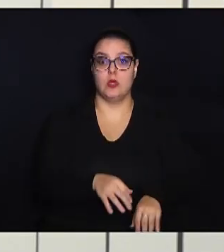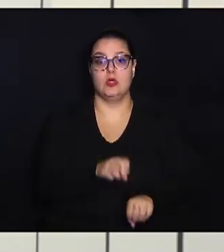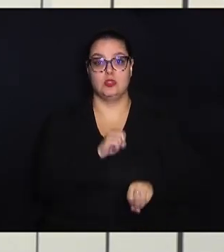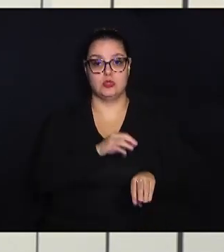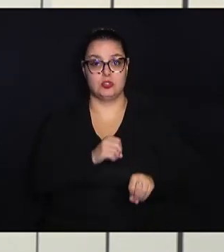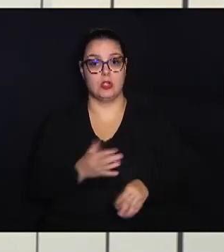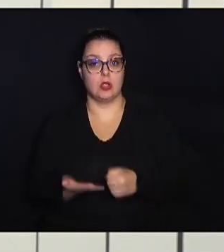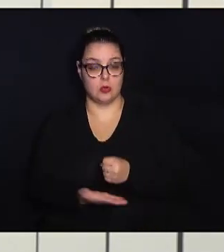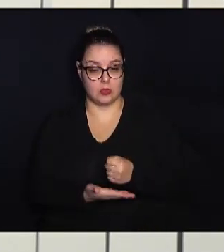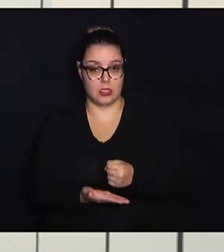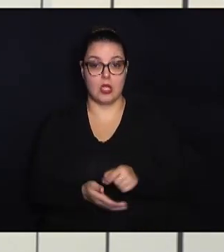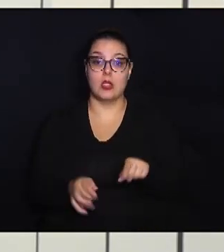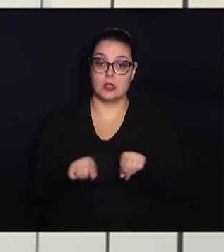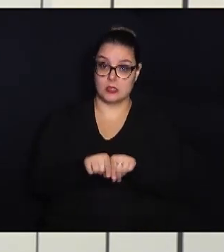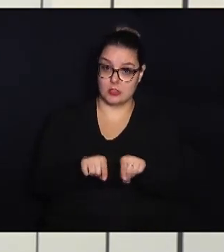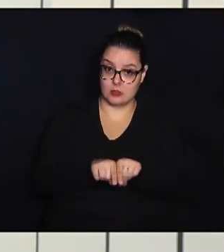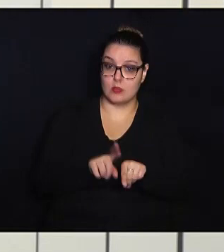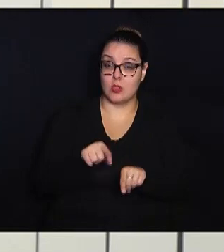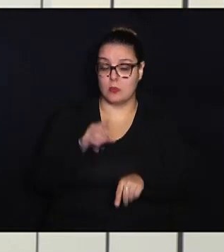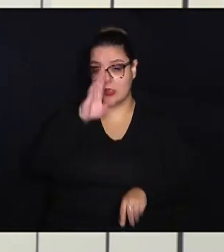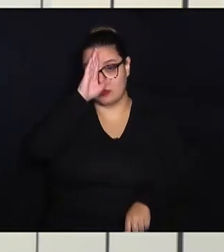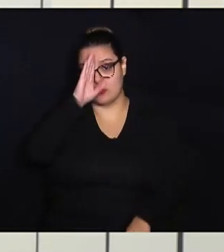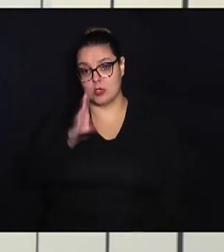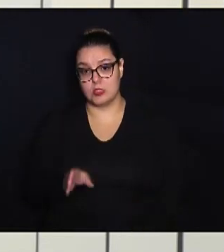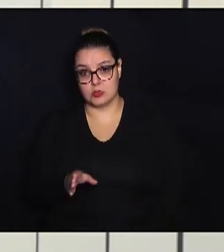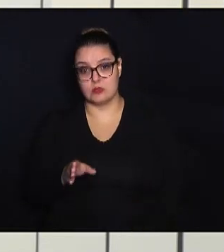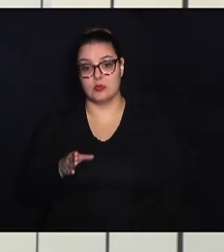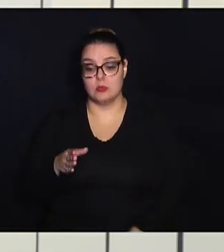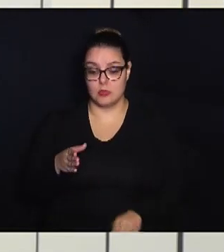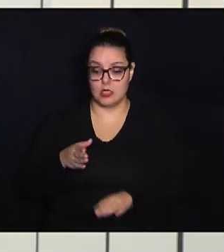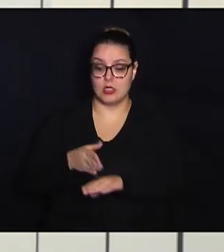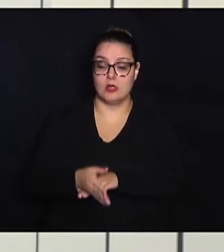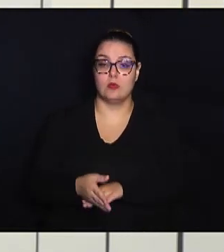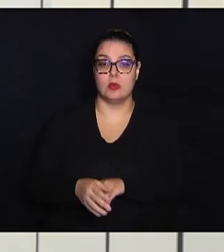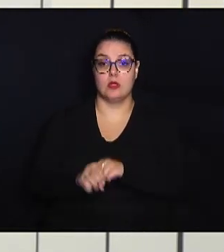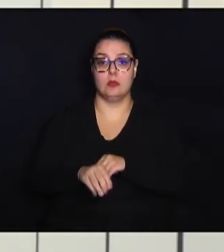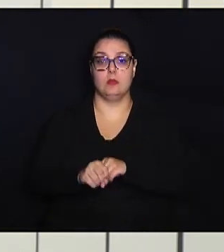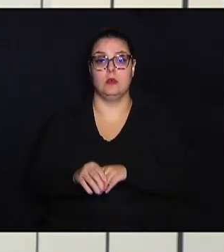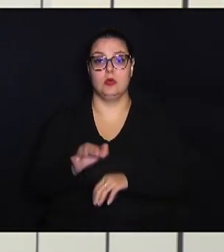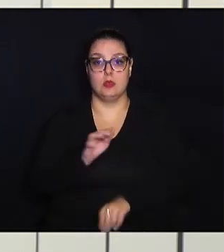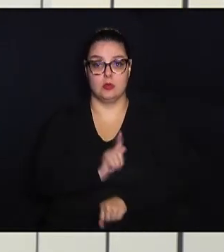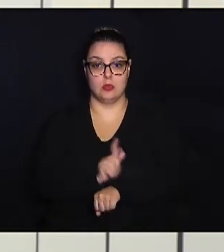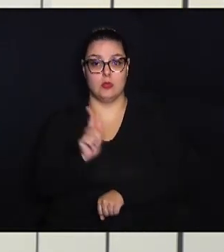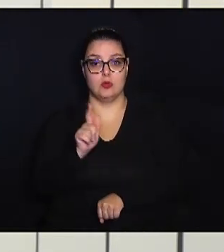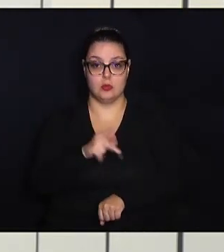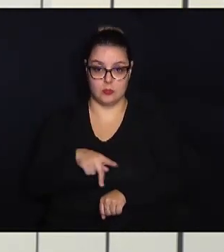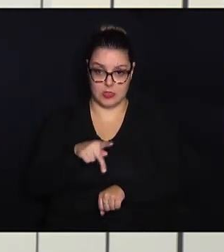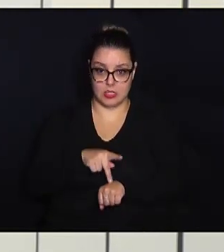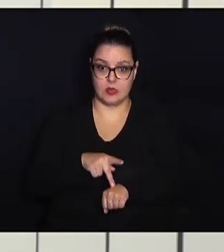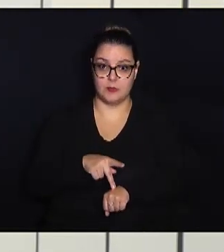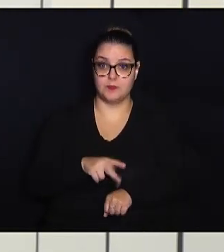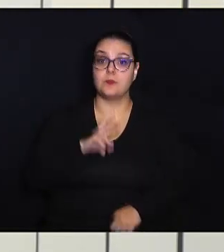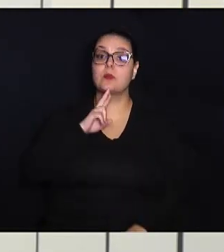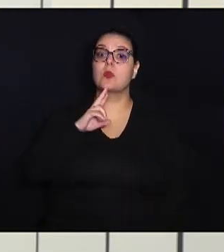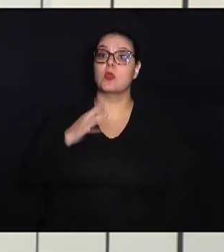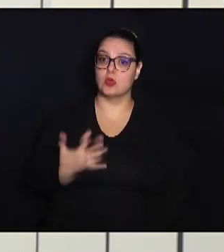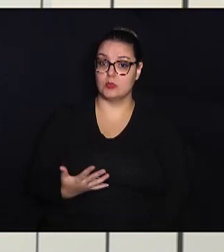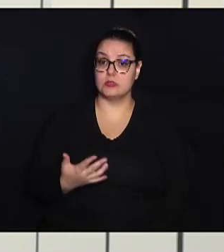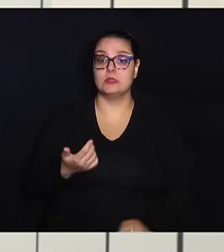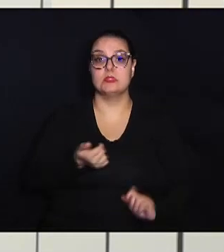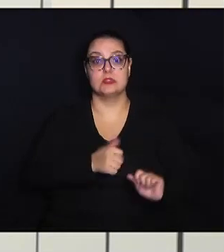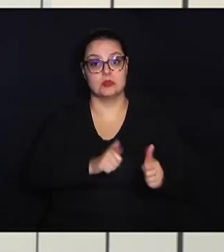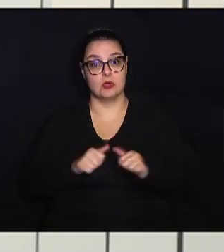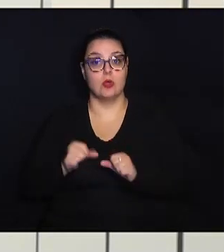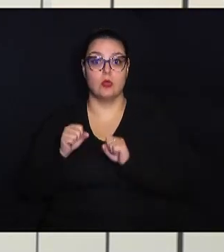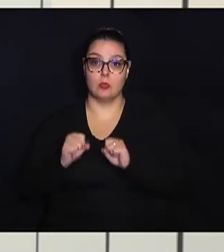Básica e também a principal porta de entrada para educação superior no país os resultados da avaliação